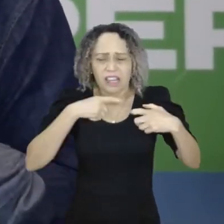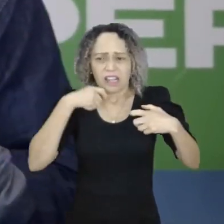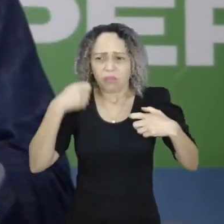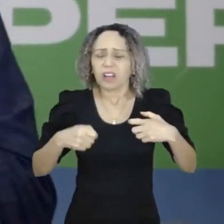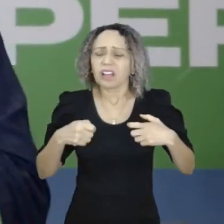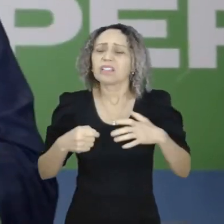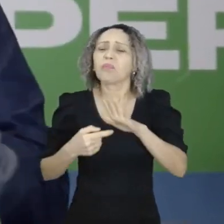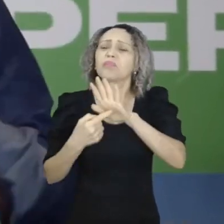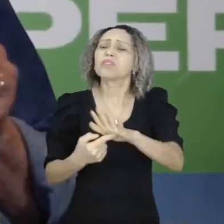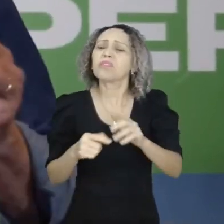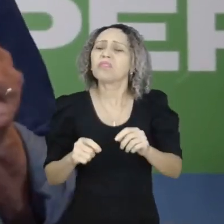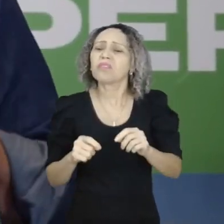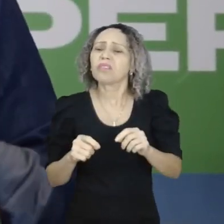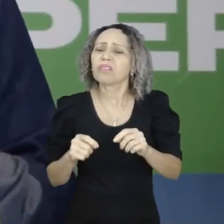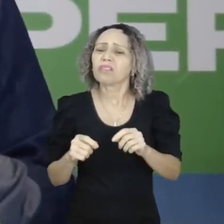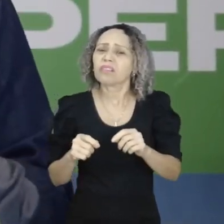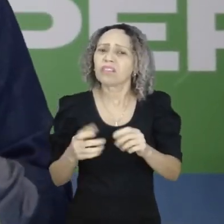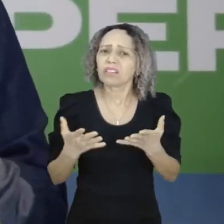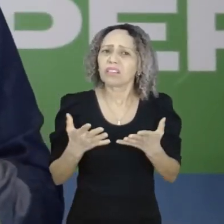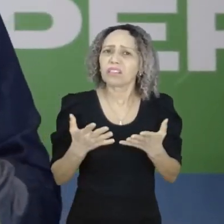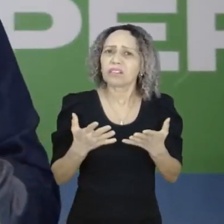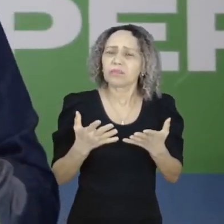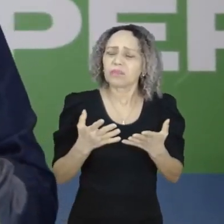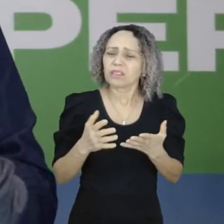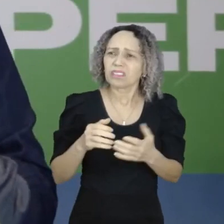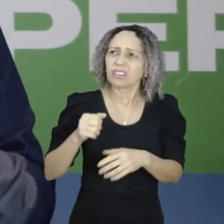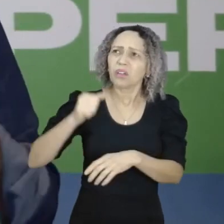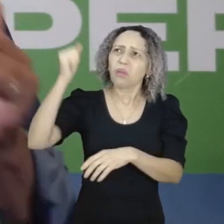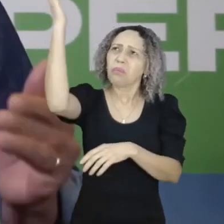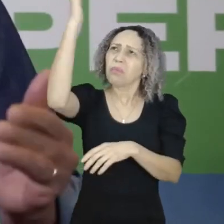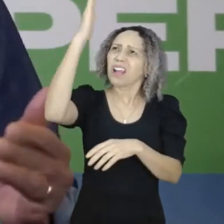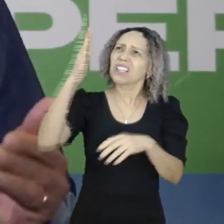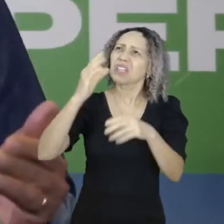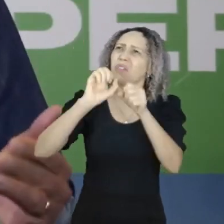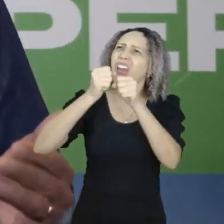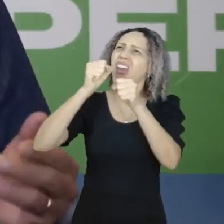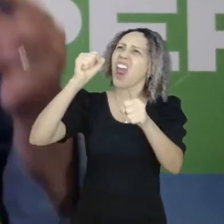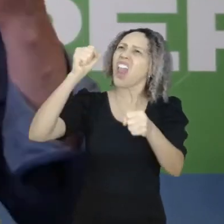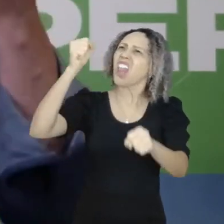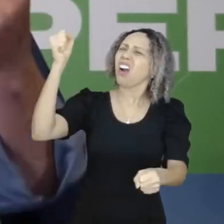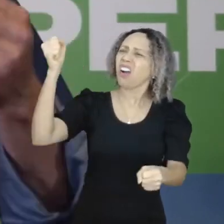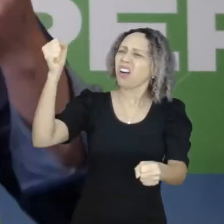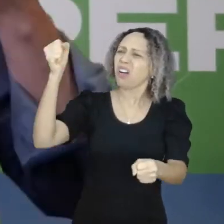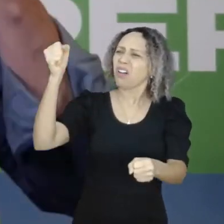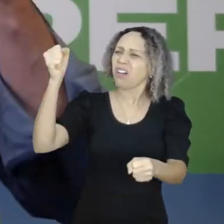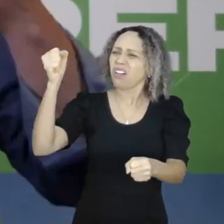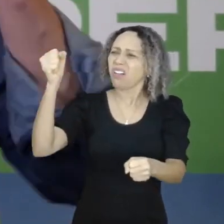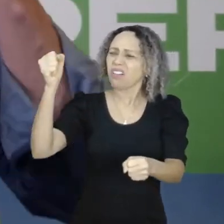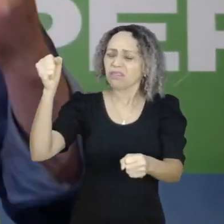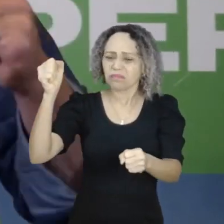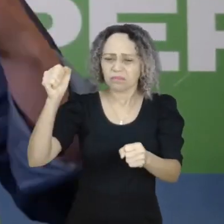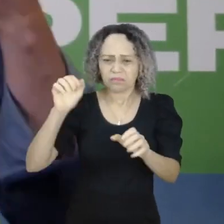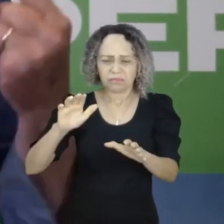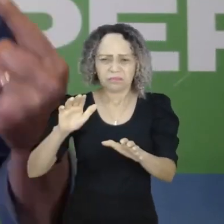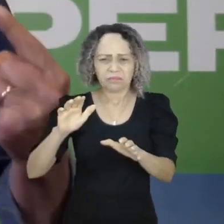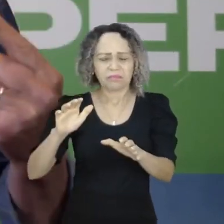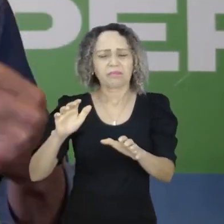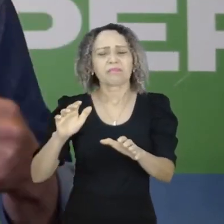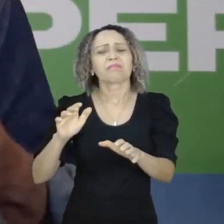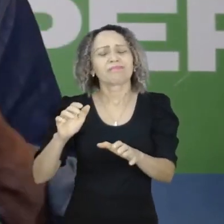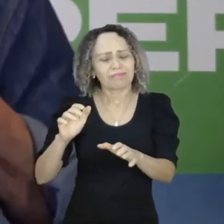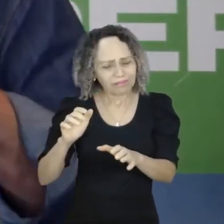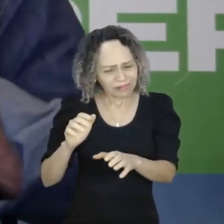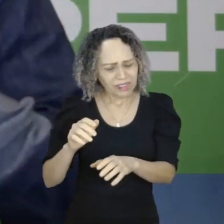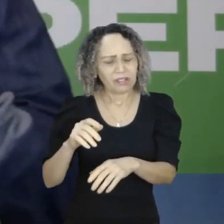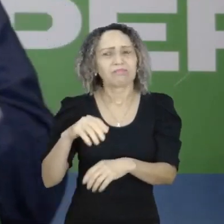portanto, esse país é muito grande. Esse país, sem derrubar uma árvore na